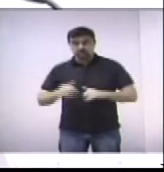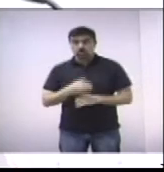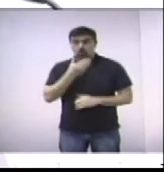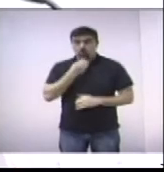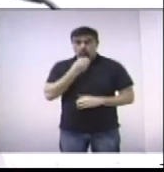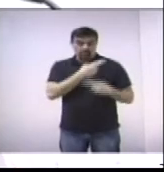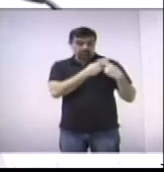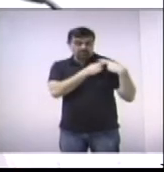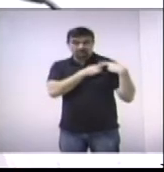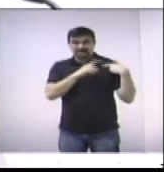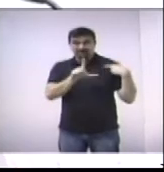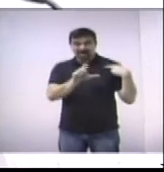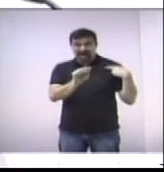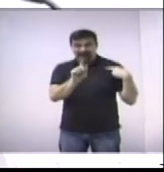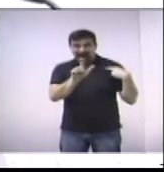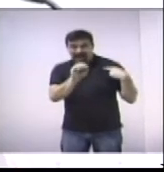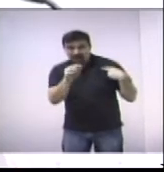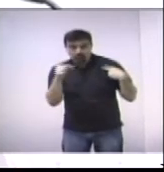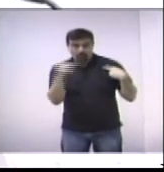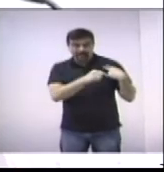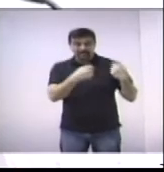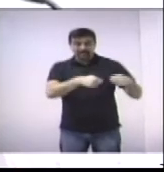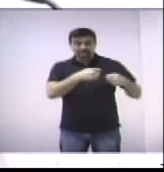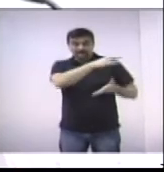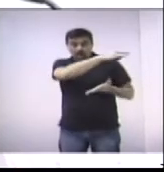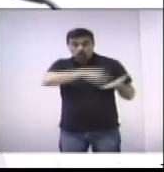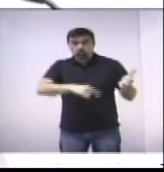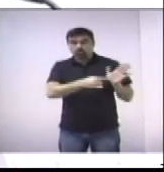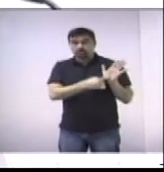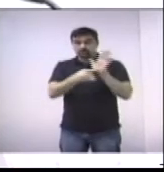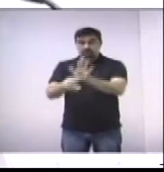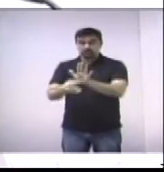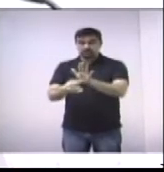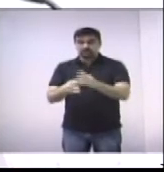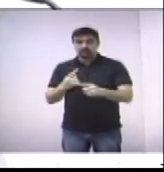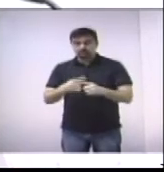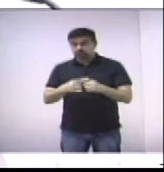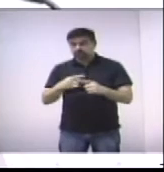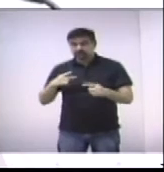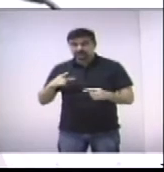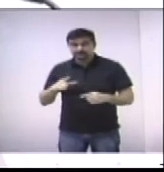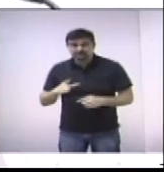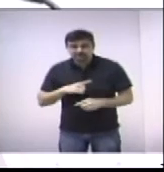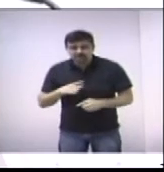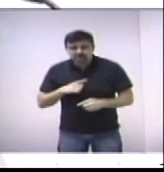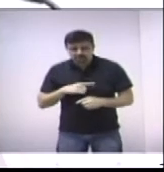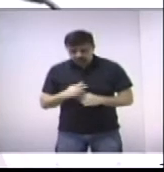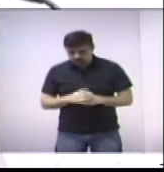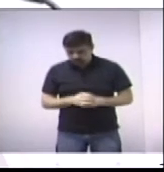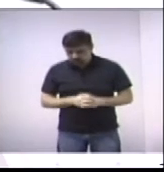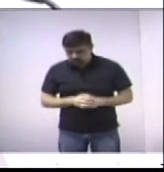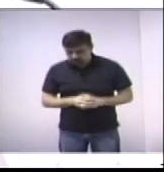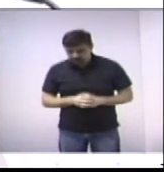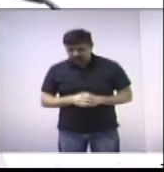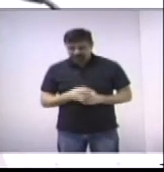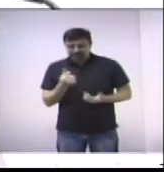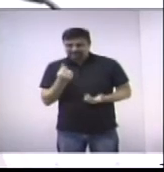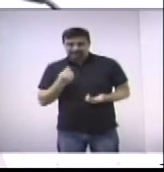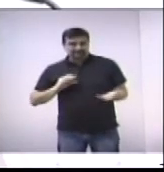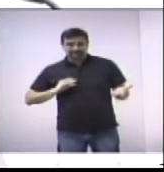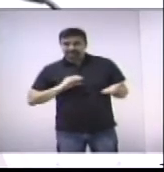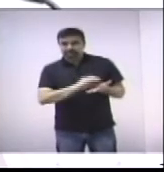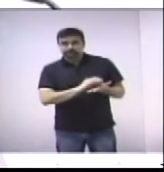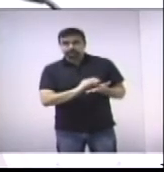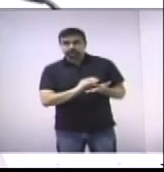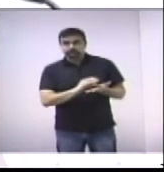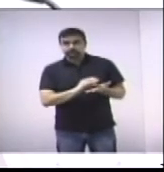escolas atrasaram mais de 90 dias para prestar contas, o que, segundo ele, infringe a lei e justificaria as complicações no pagamento. Sobre a